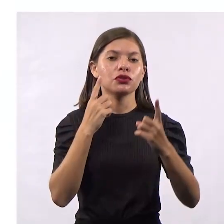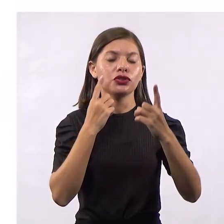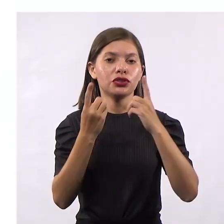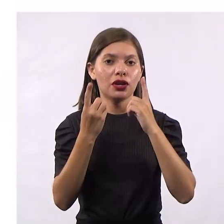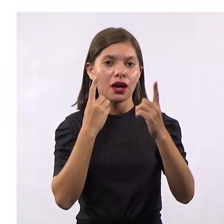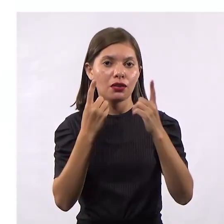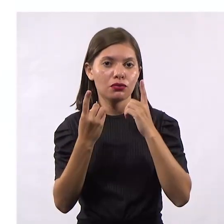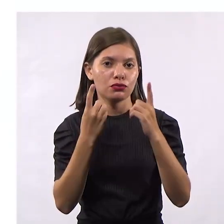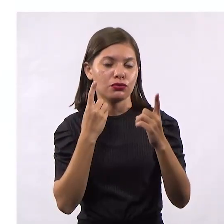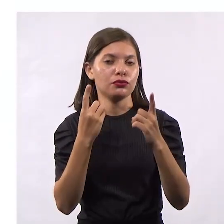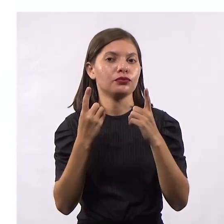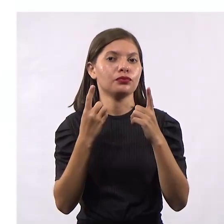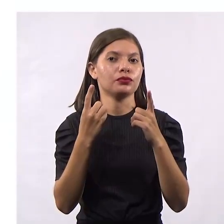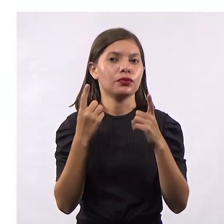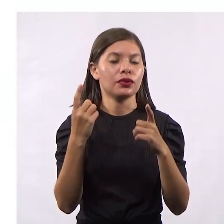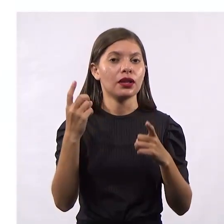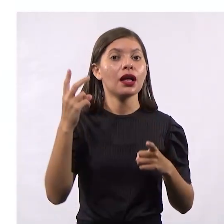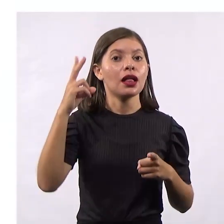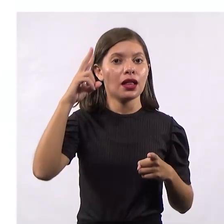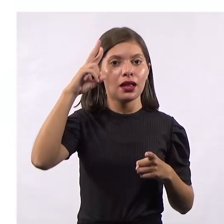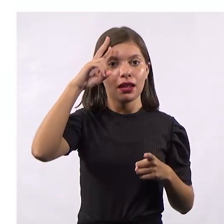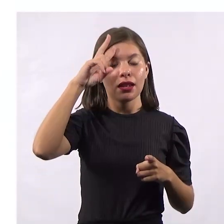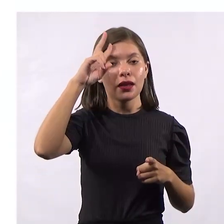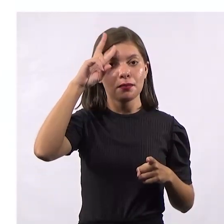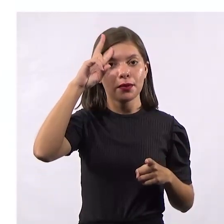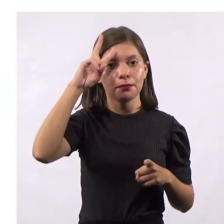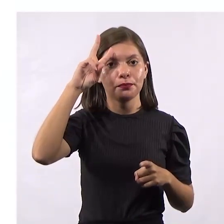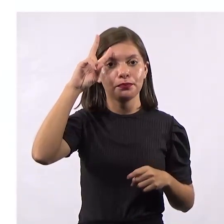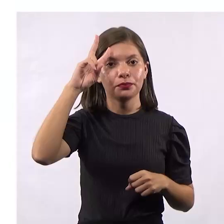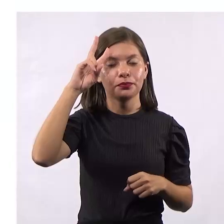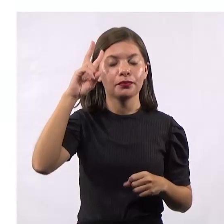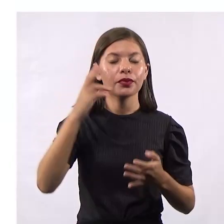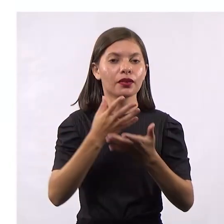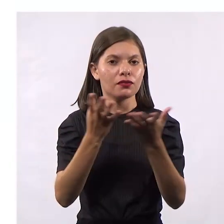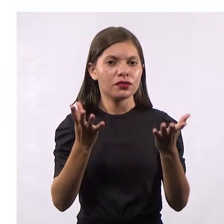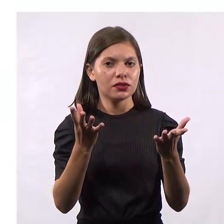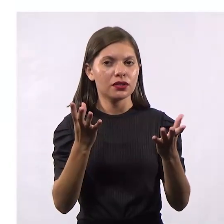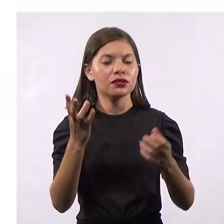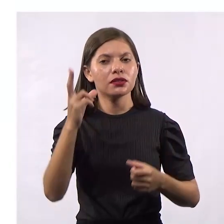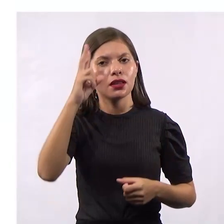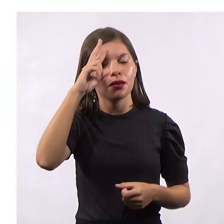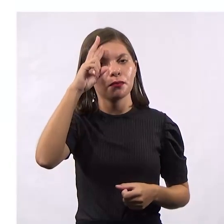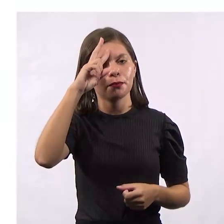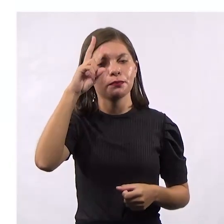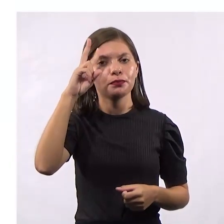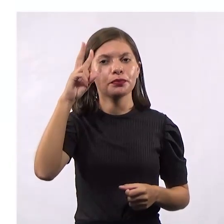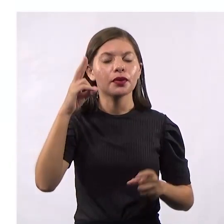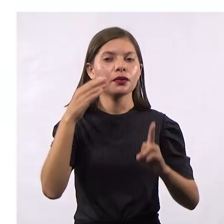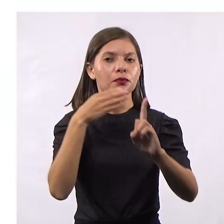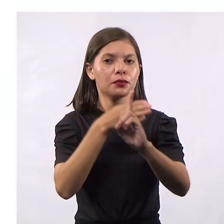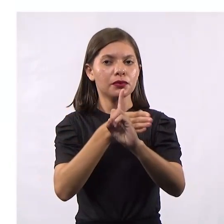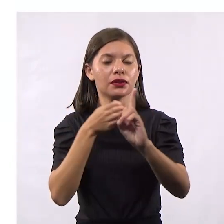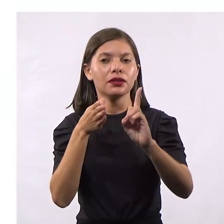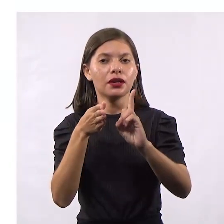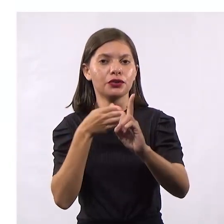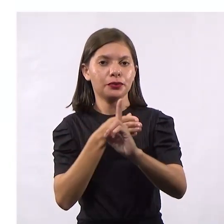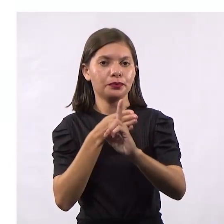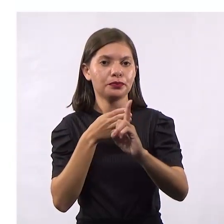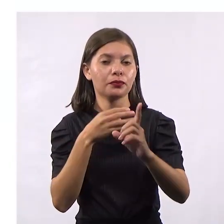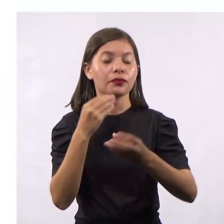do diálogo competitivo, estão lembrados? Que é essa nova modalidade licitatória, tá? E